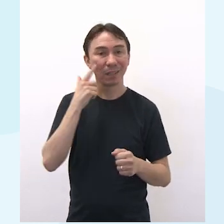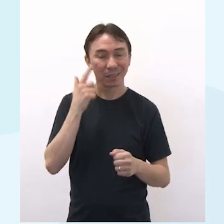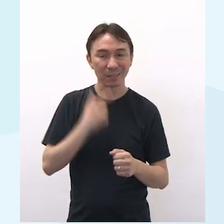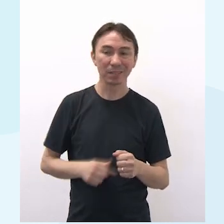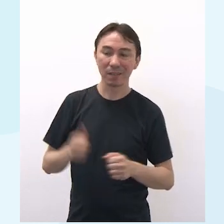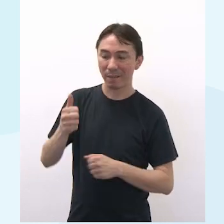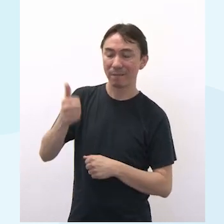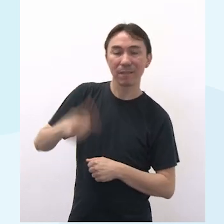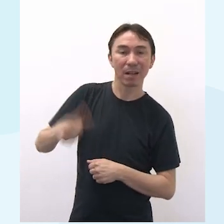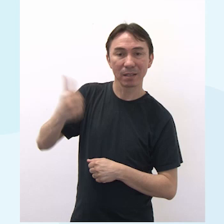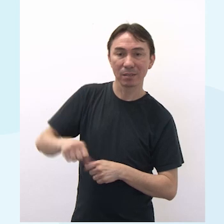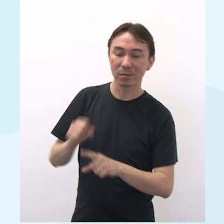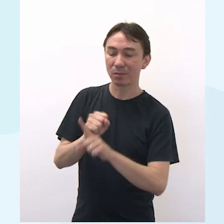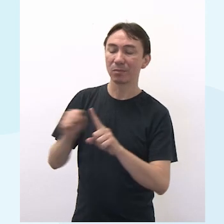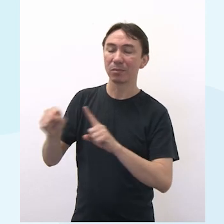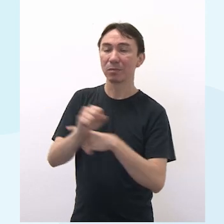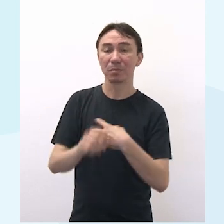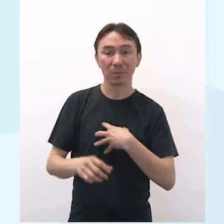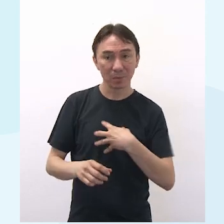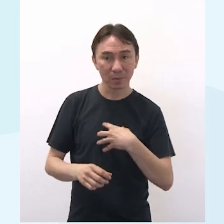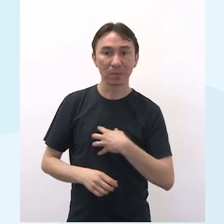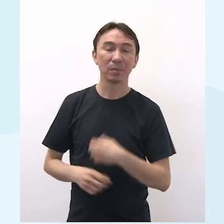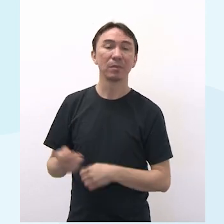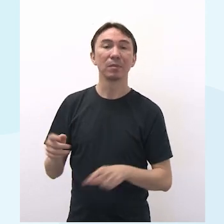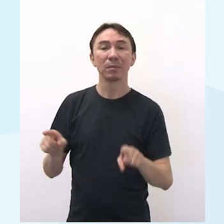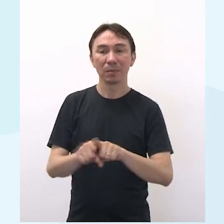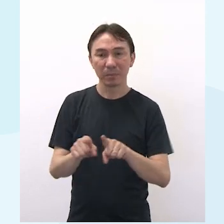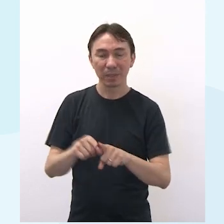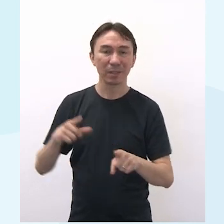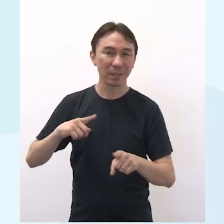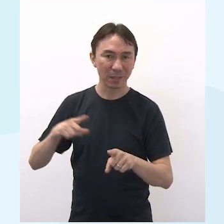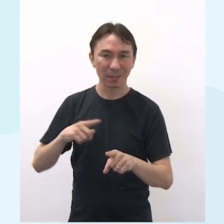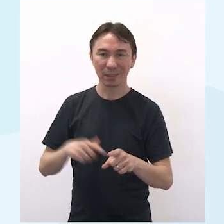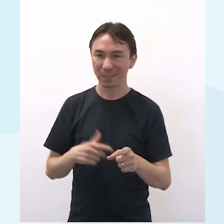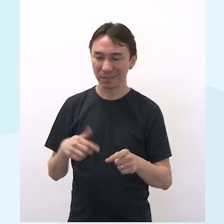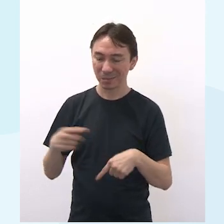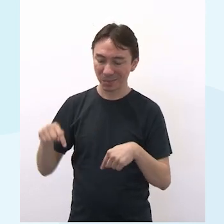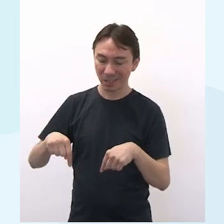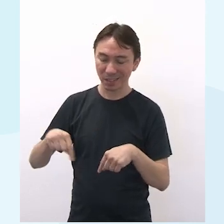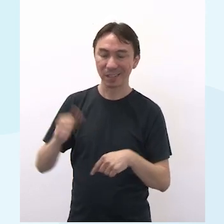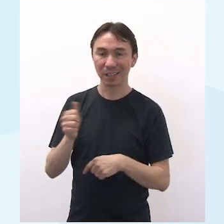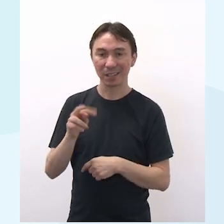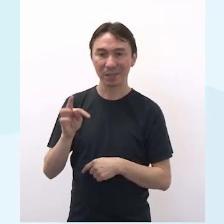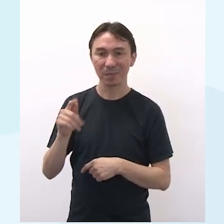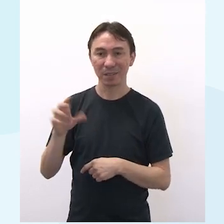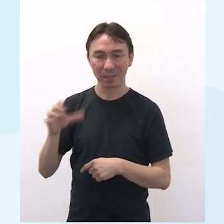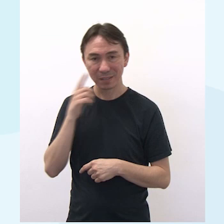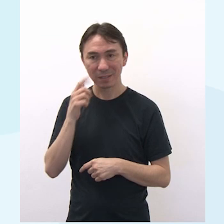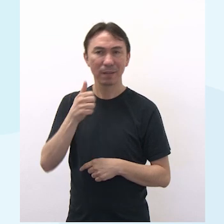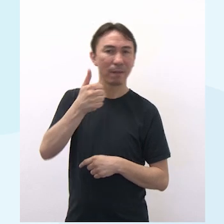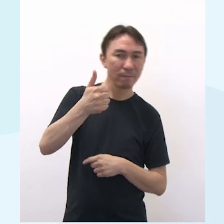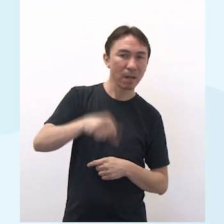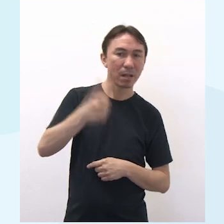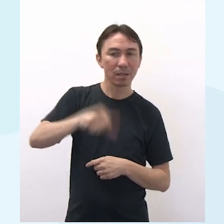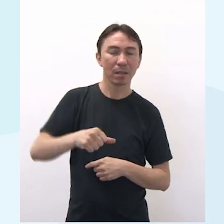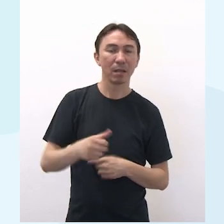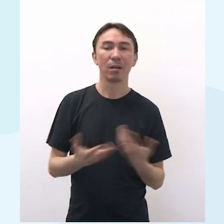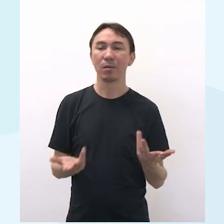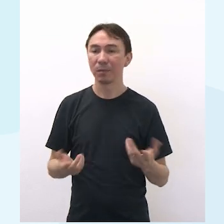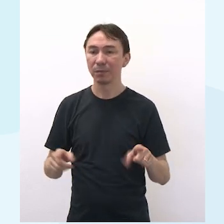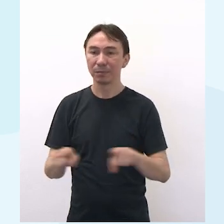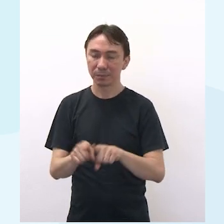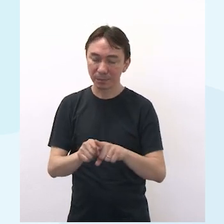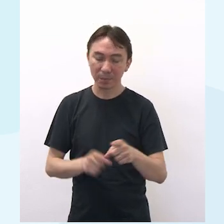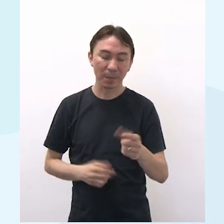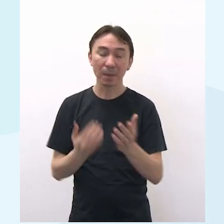a avaliação da TPC, depois o Saiba Mais, para um aprofundamento, né? As referências dessa